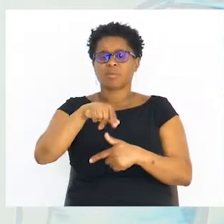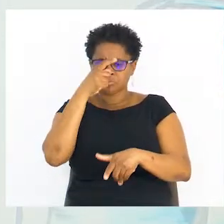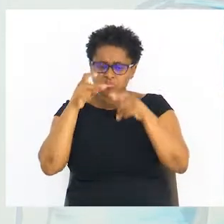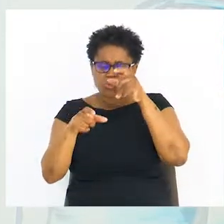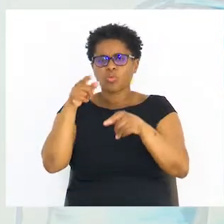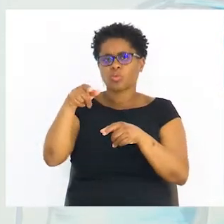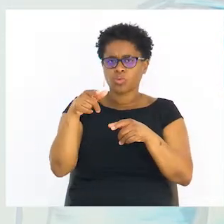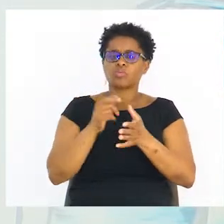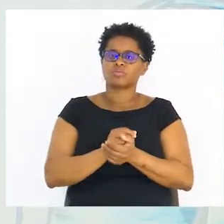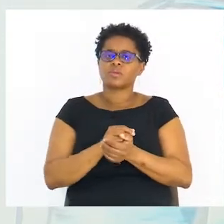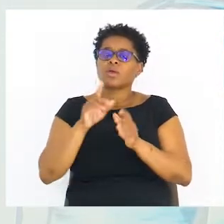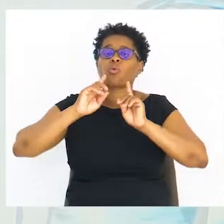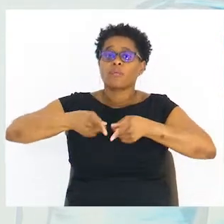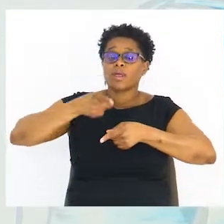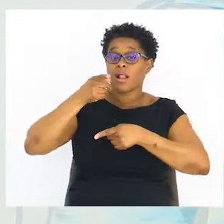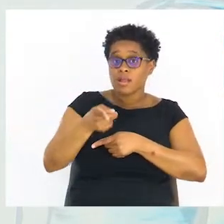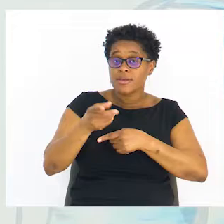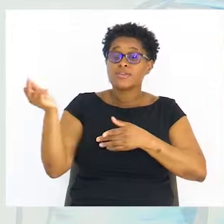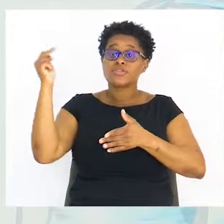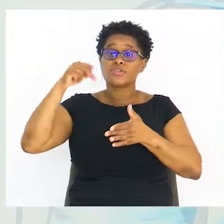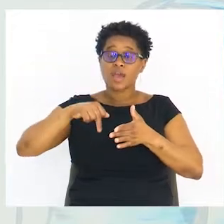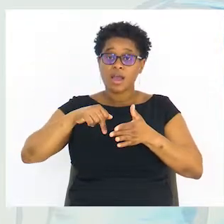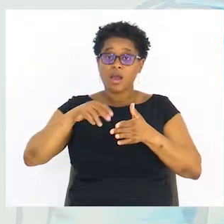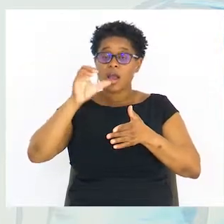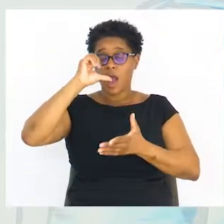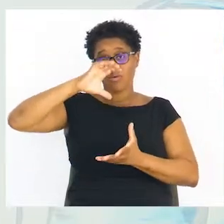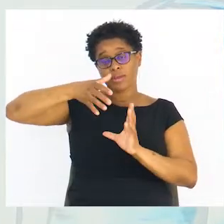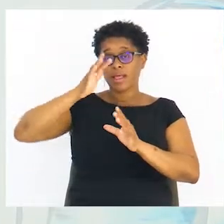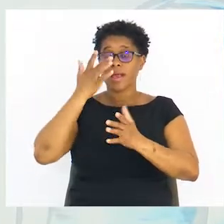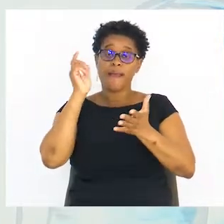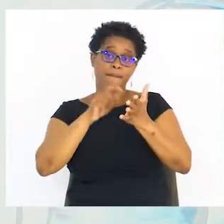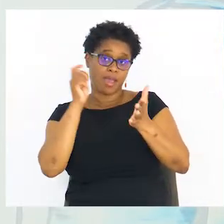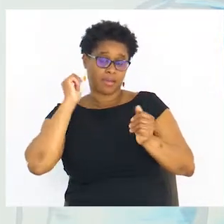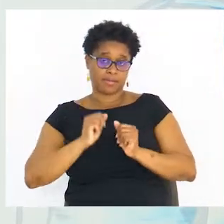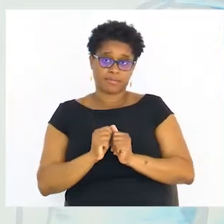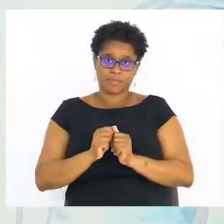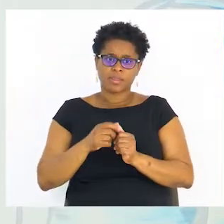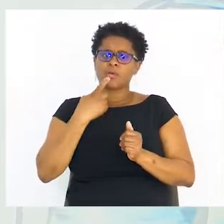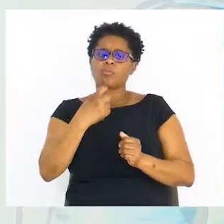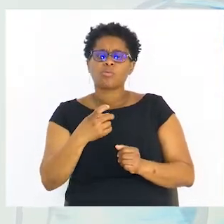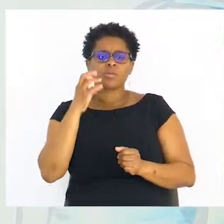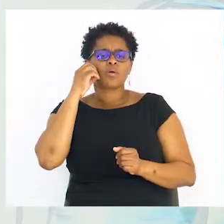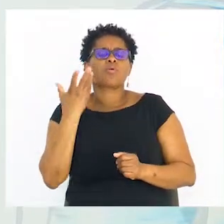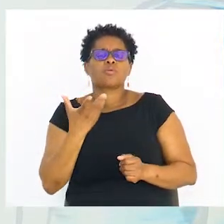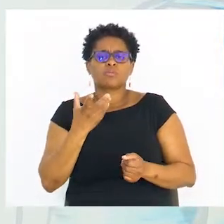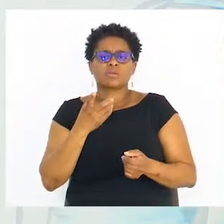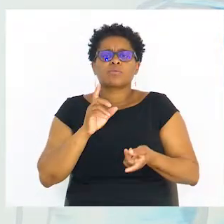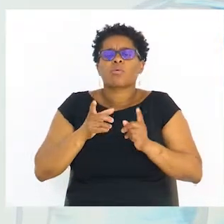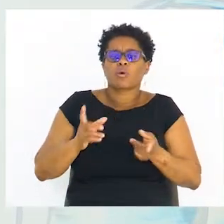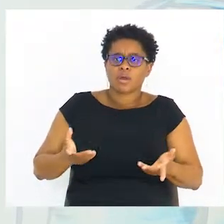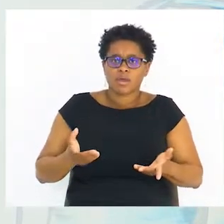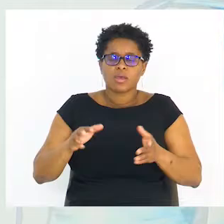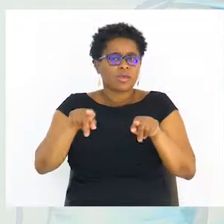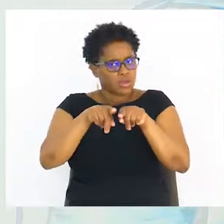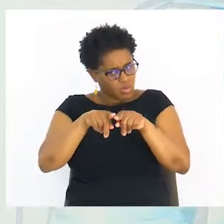dali chegaram ao continente americano. Pergunta-se como e através de quê?